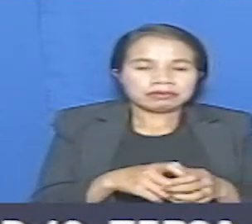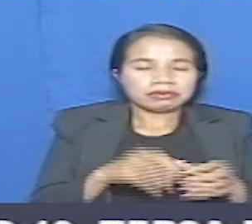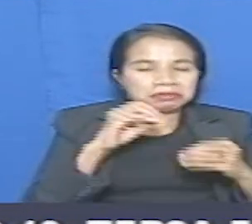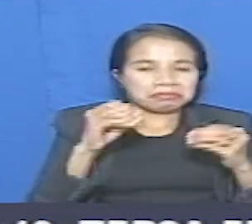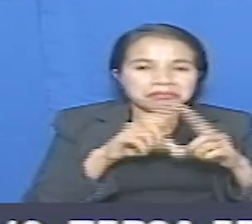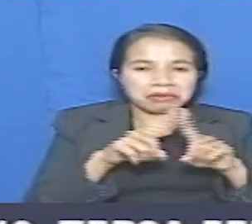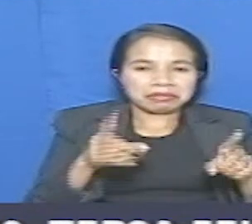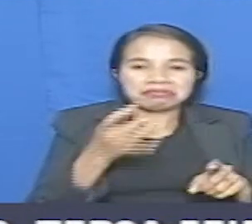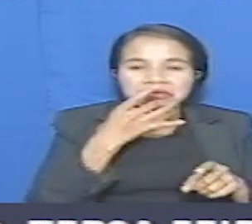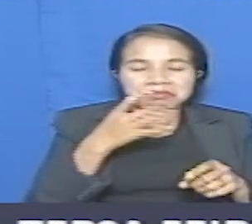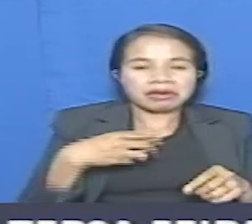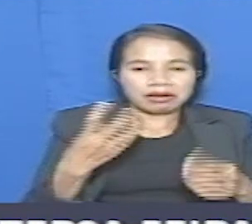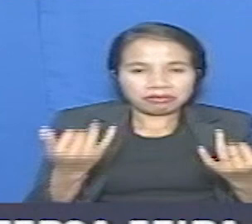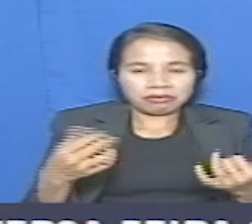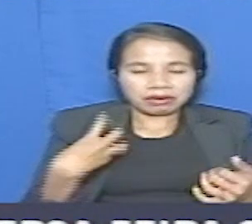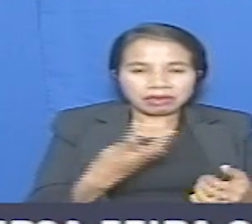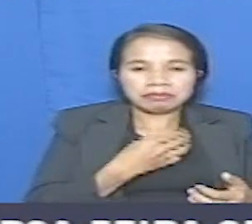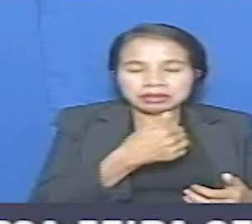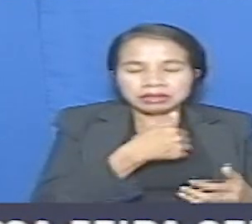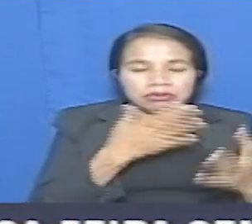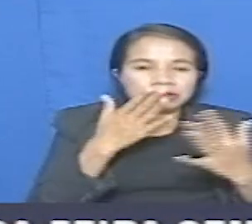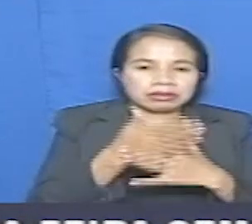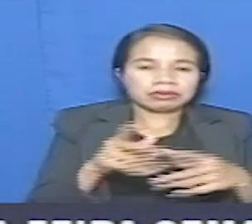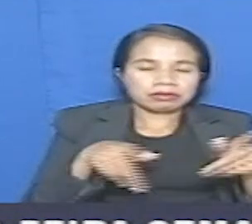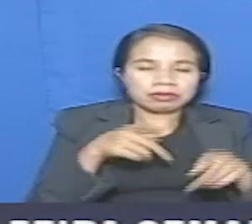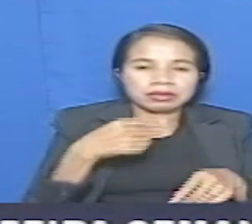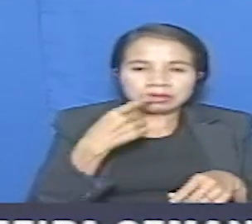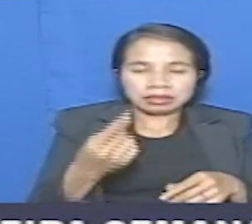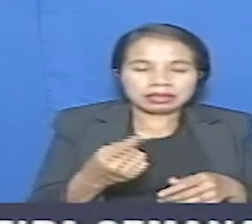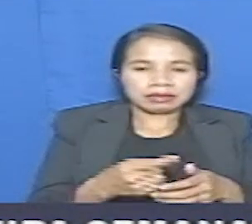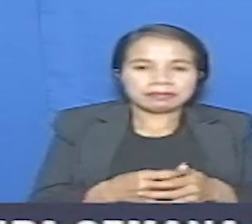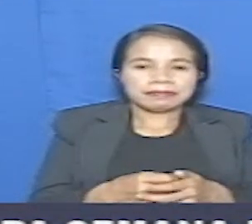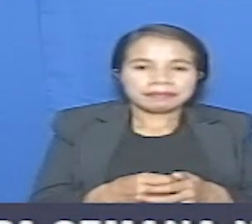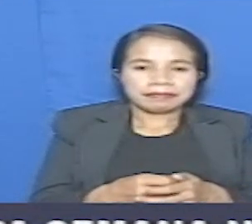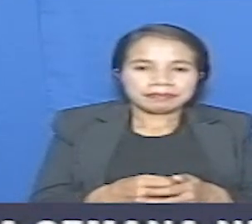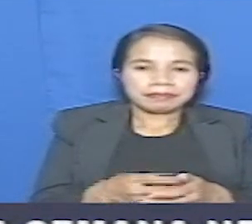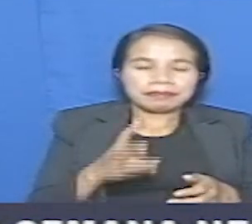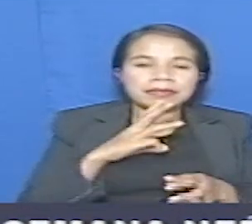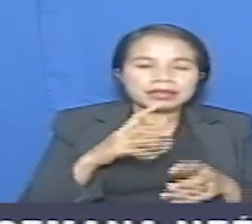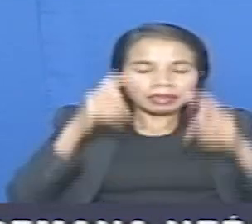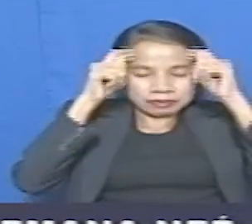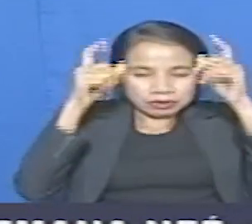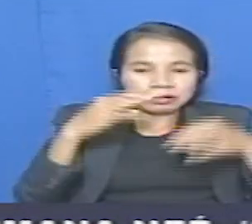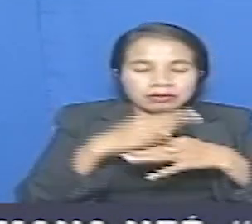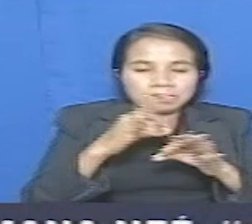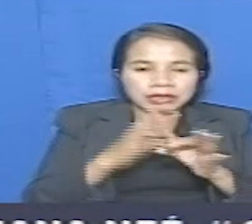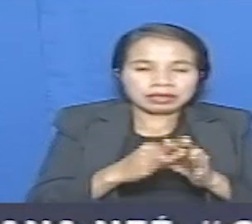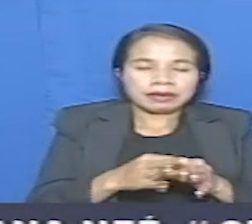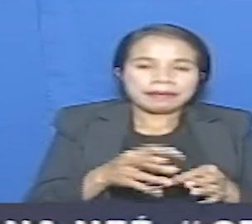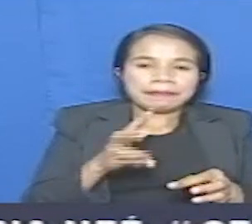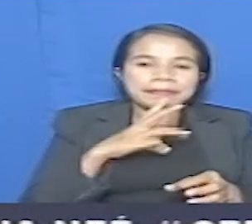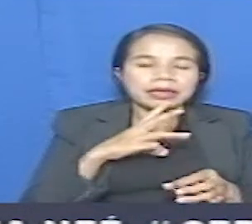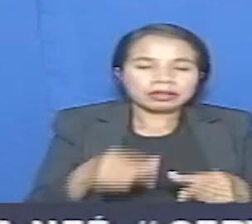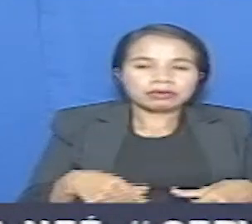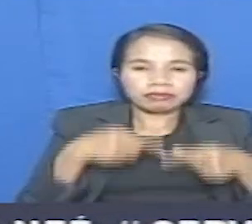que ele acesso. Comunidade recomenda ba instituição B Timor Leste a tuha dia canalização hodi bele